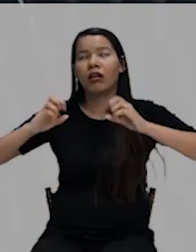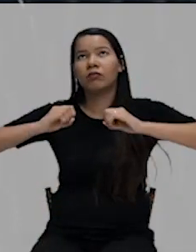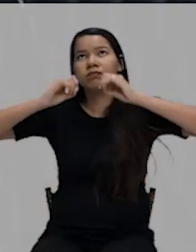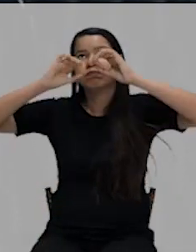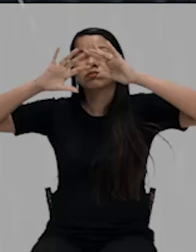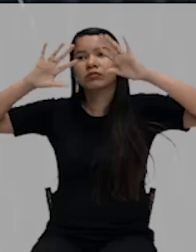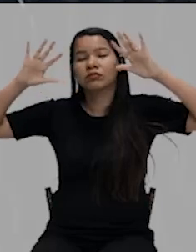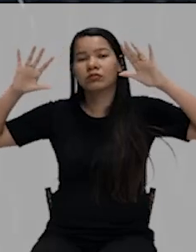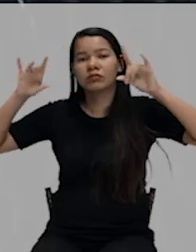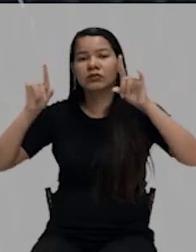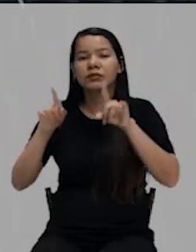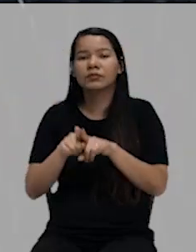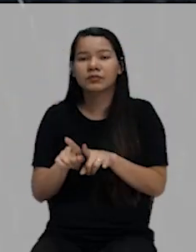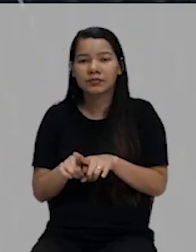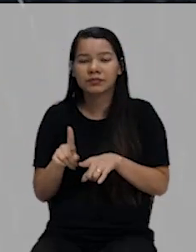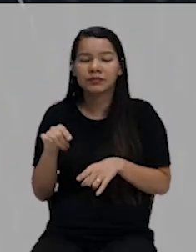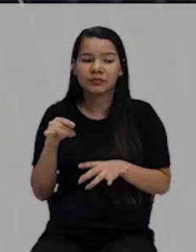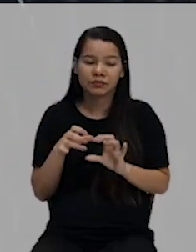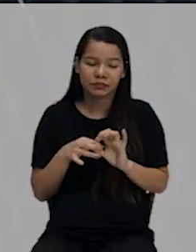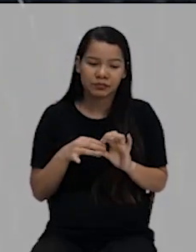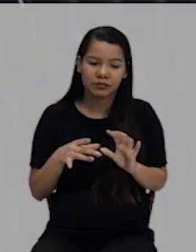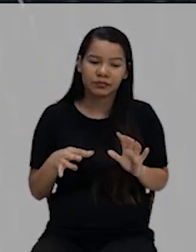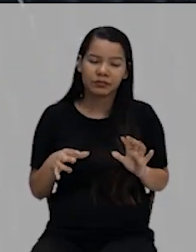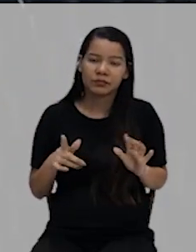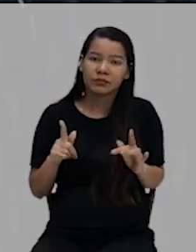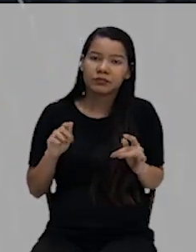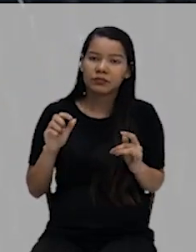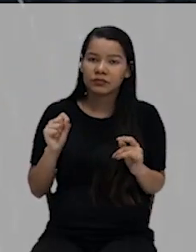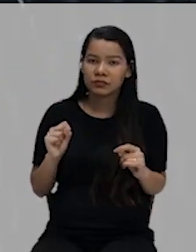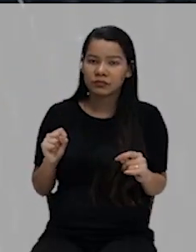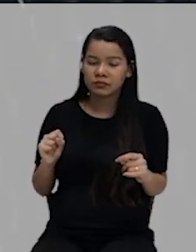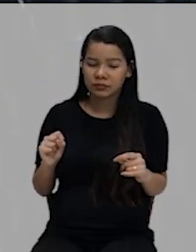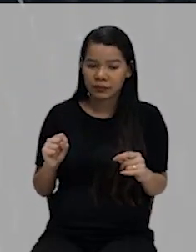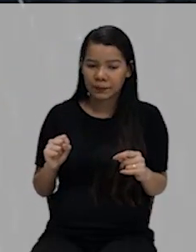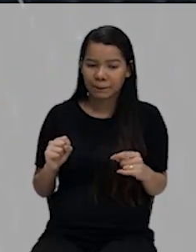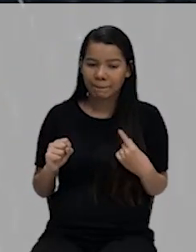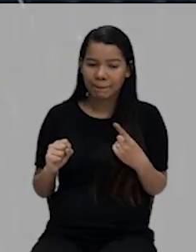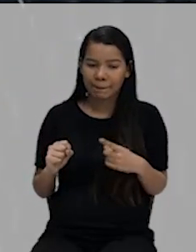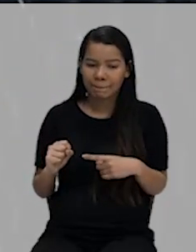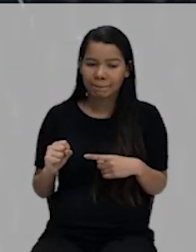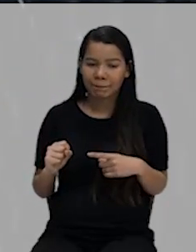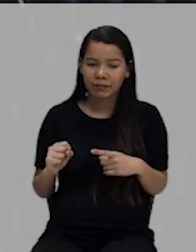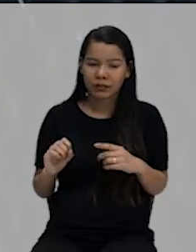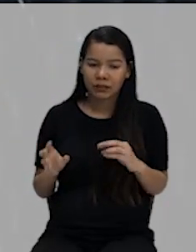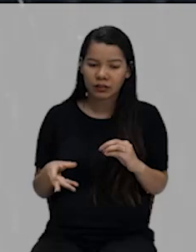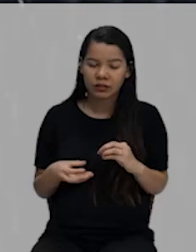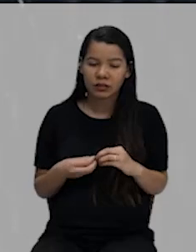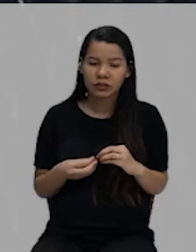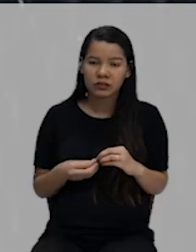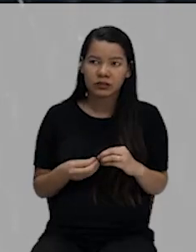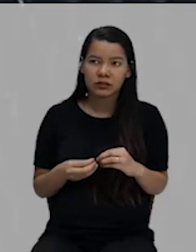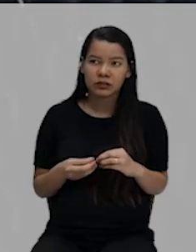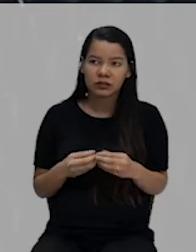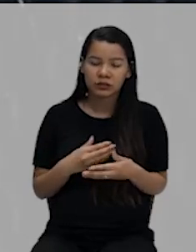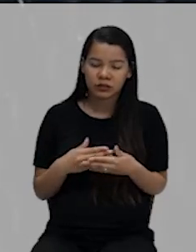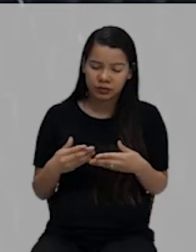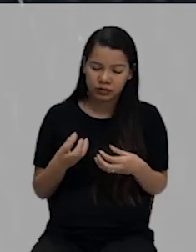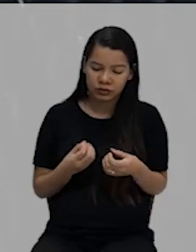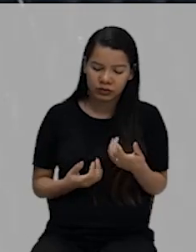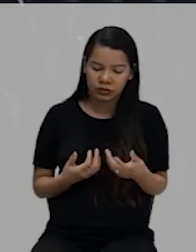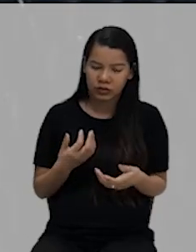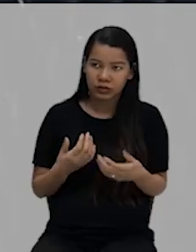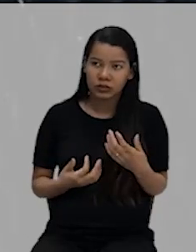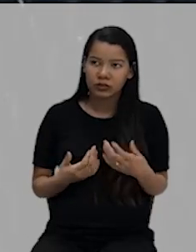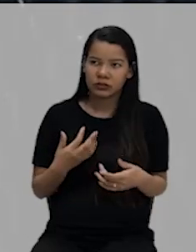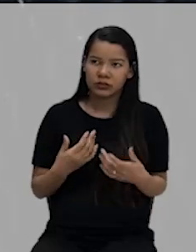liberação de gás, por exemplo, os antiácidos estomacais, certo? A gente coloca na presença de água, eles começam a borbulhar, né?